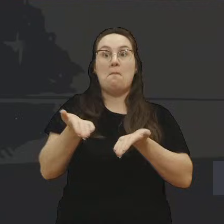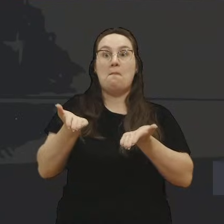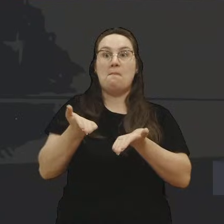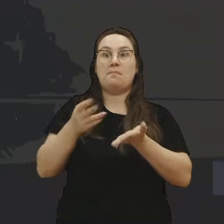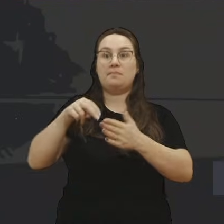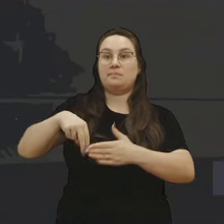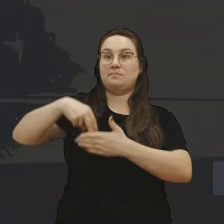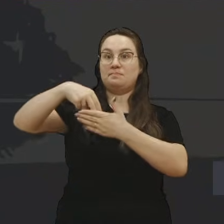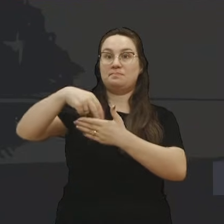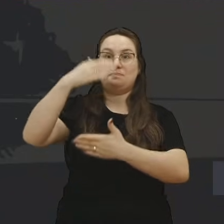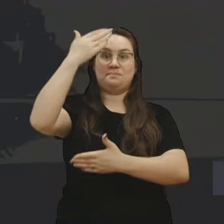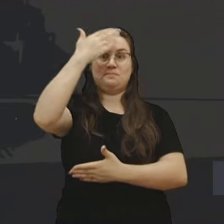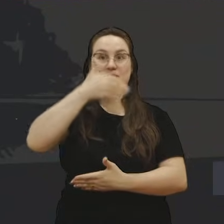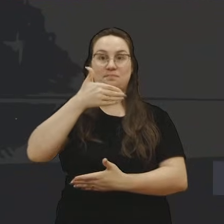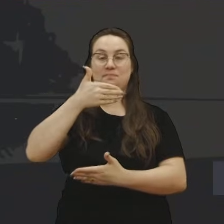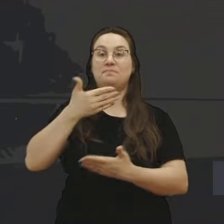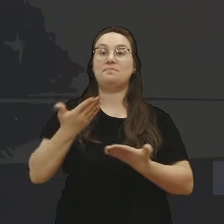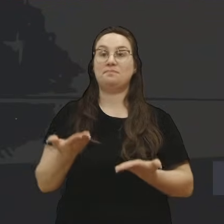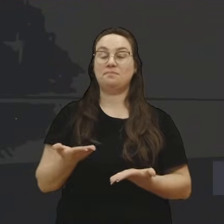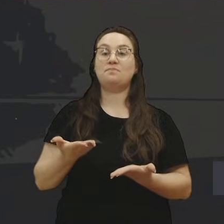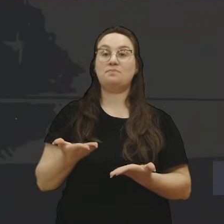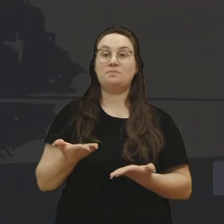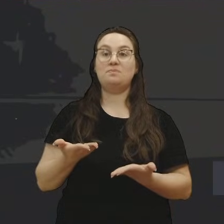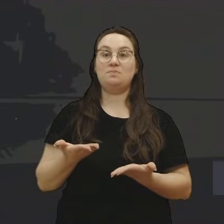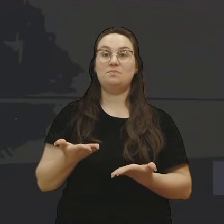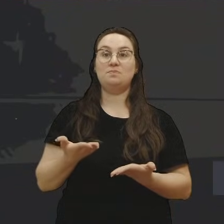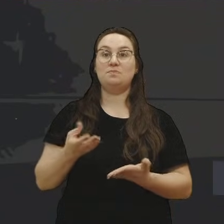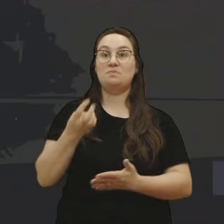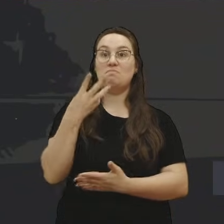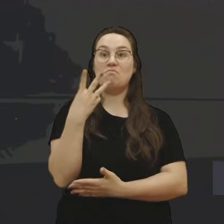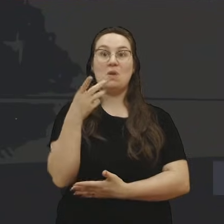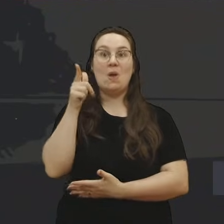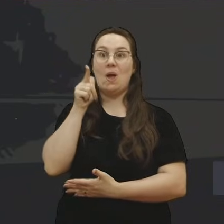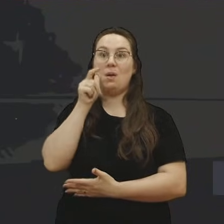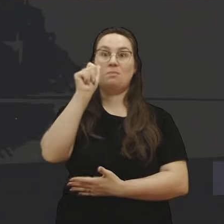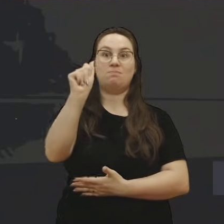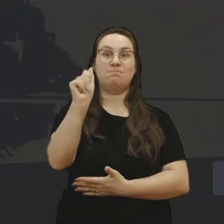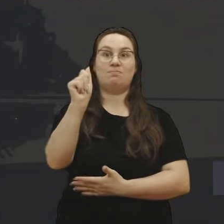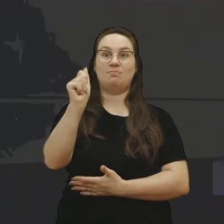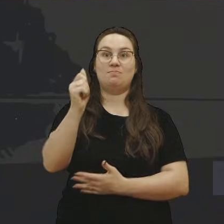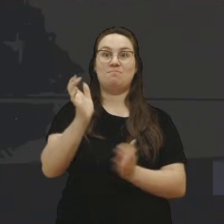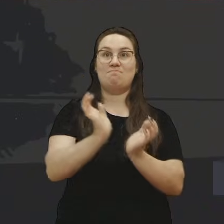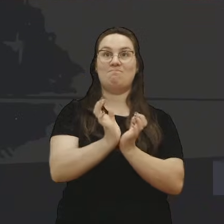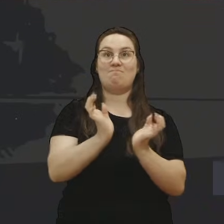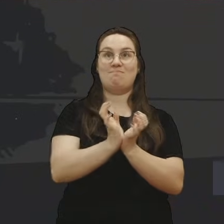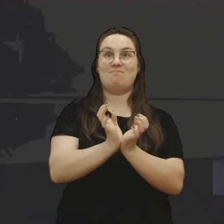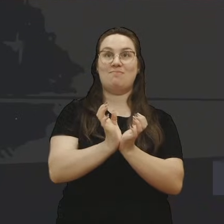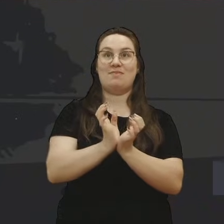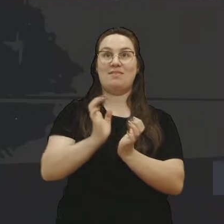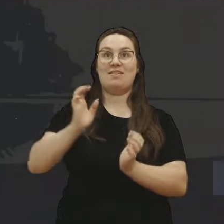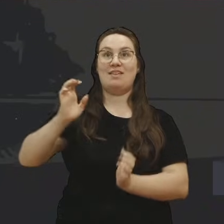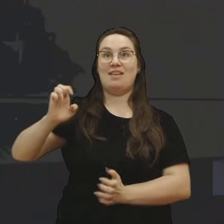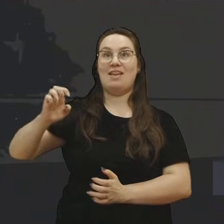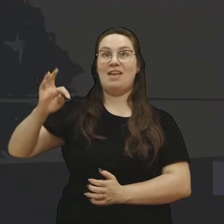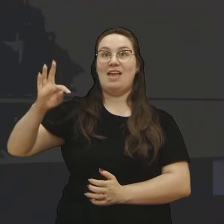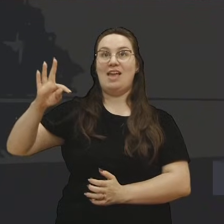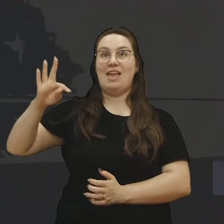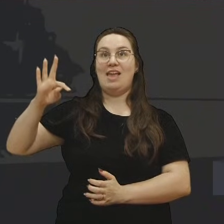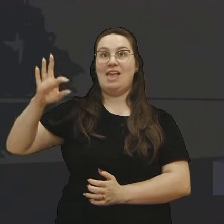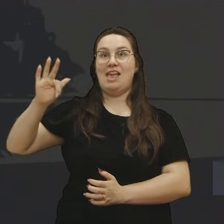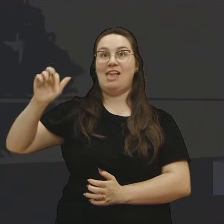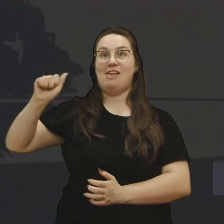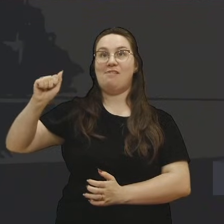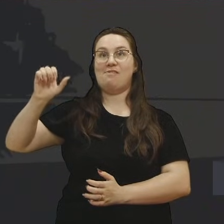aqui na frente da tribuna das autoridades os 3 vencedores da categoria. EFASERRA,